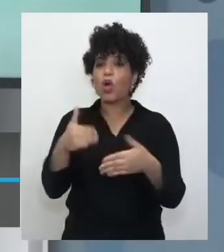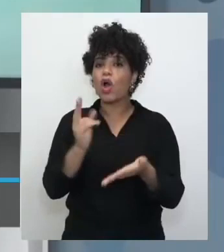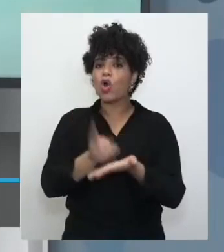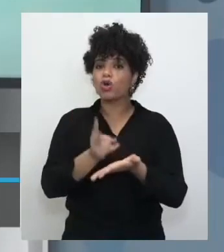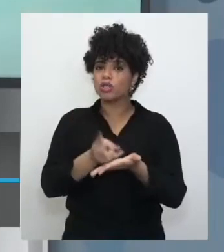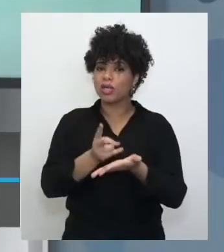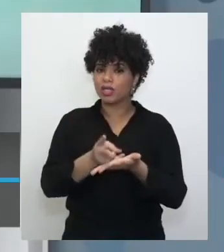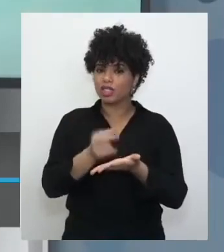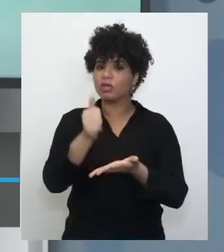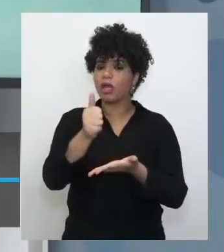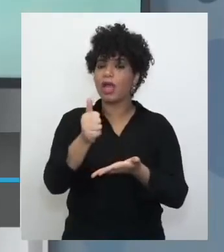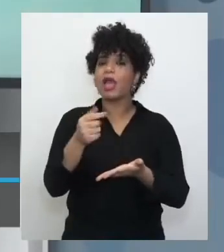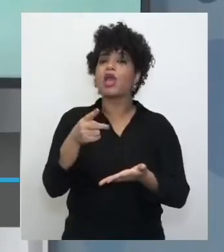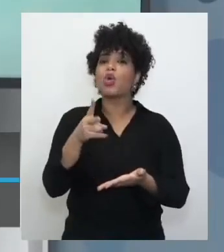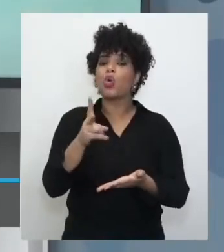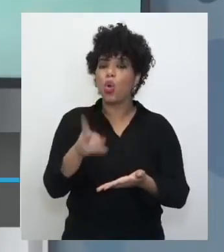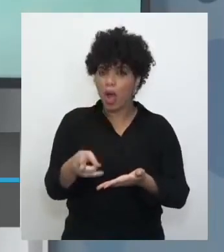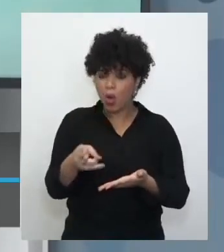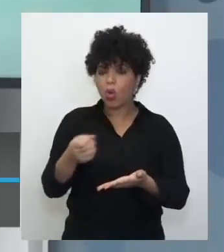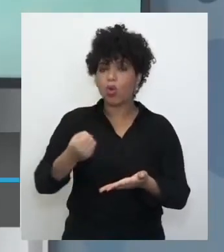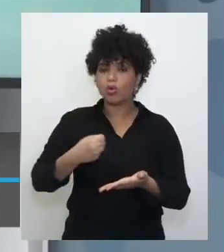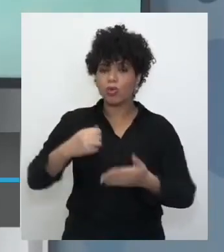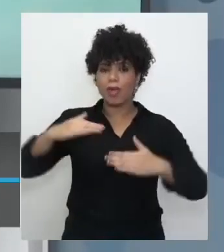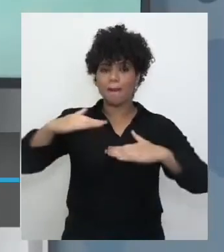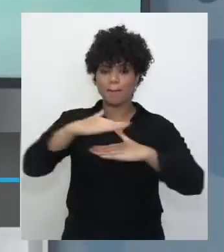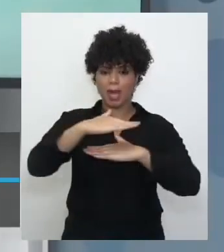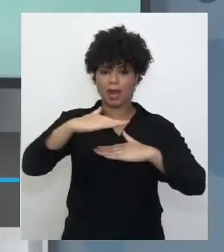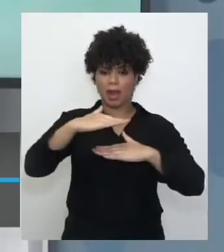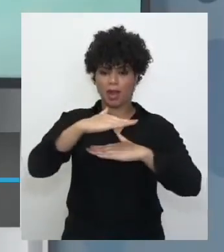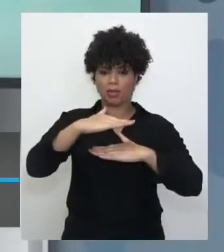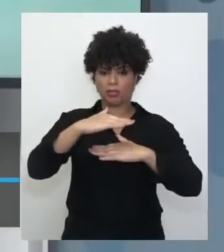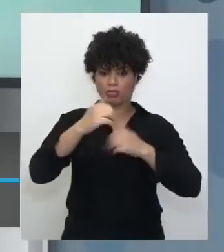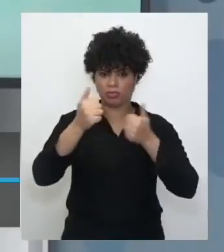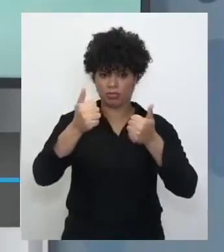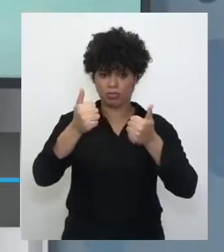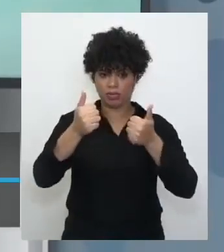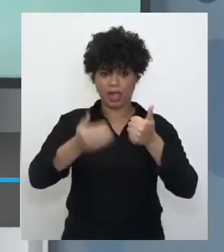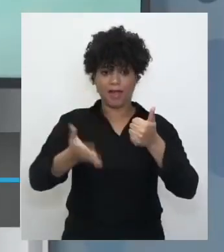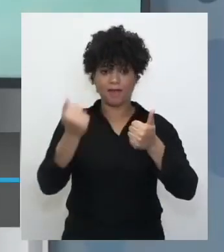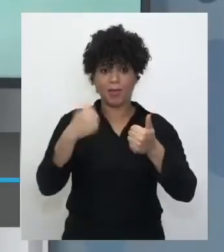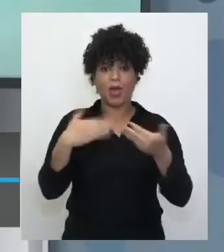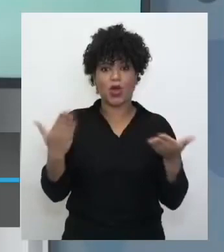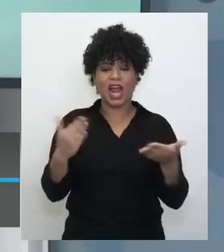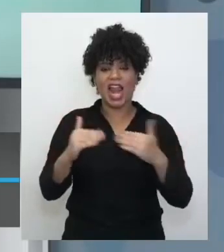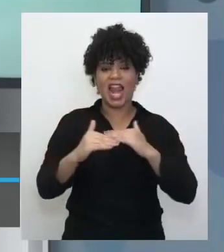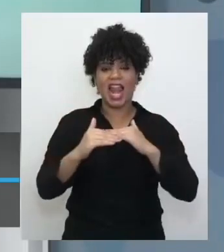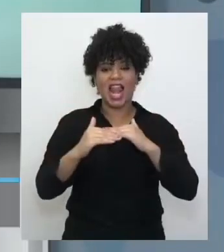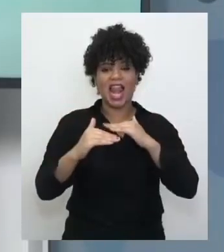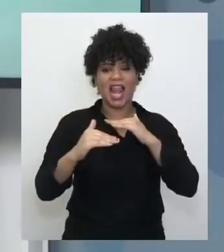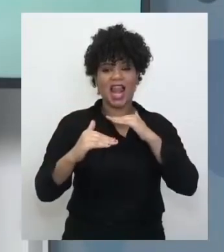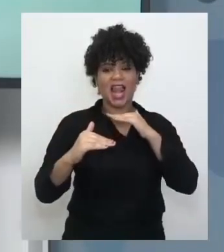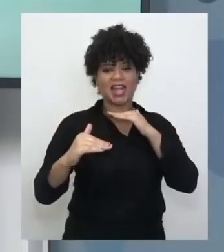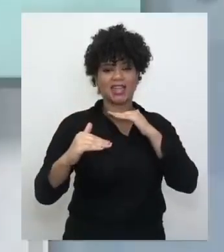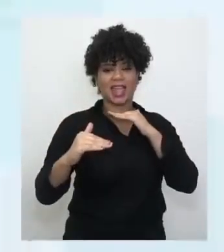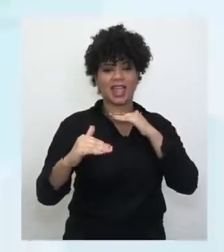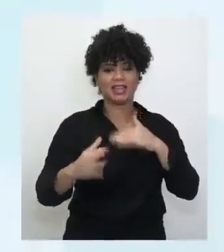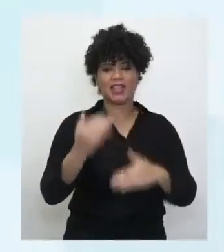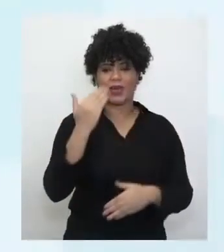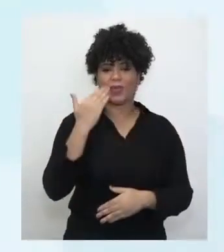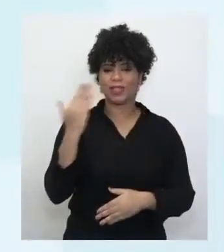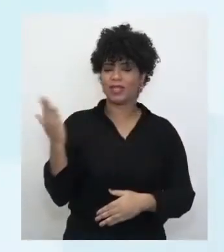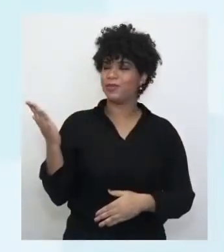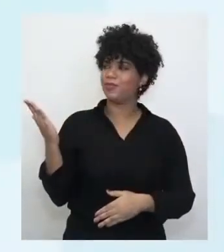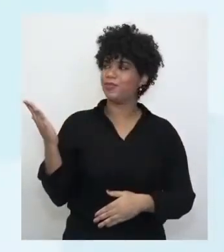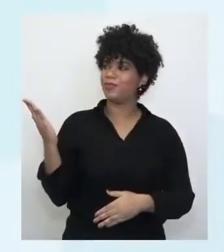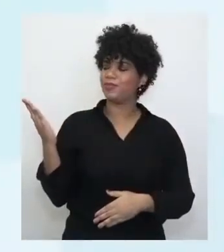né? Então, ela é igual a um número e ela é paralela ao eixo x. Tudo bem? Podemos ir para linear? Então, vamos para linear. Pode mostrar para eles